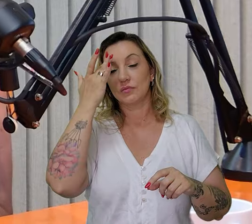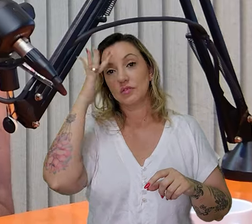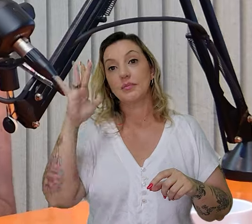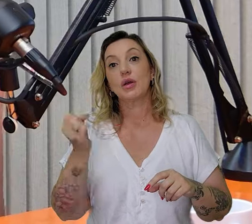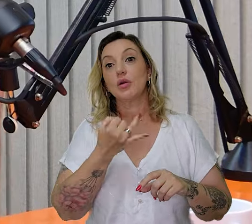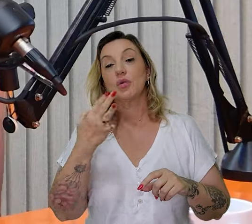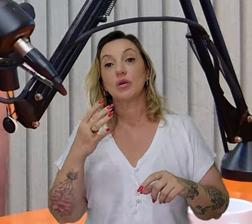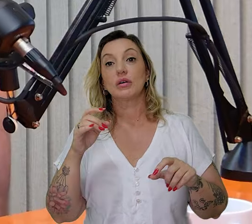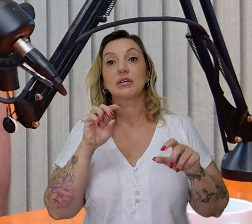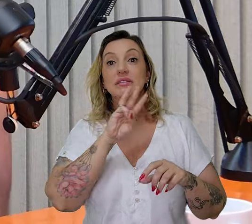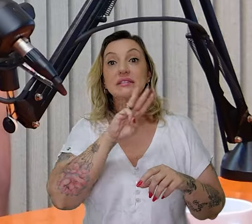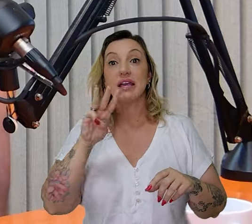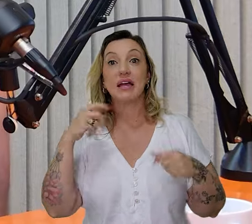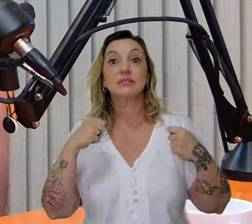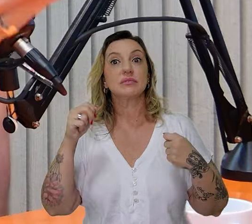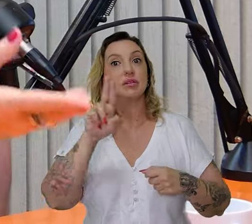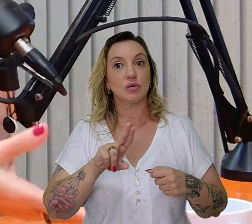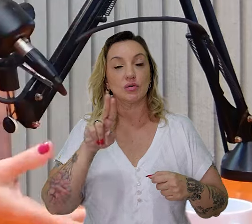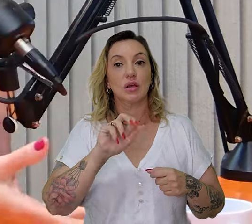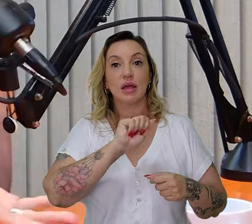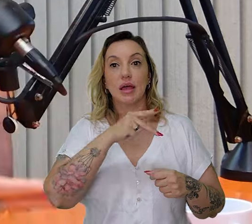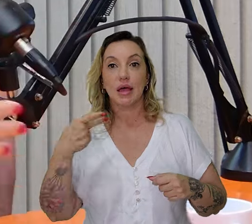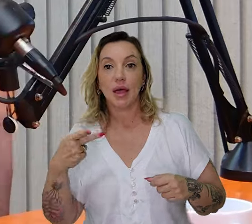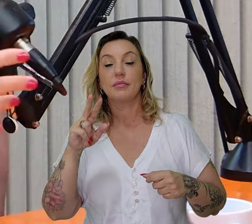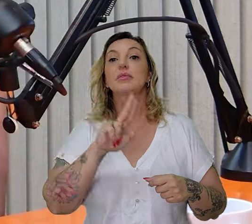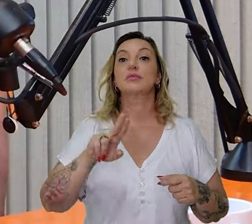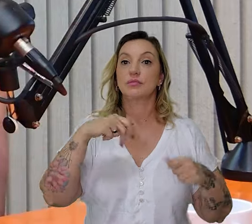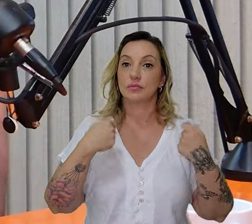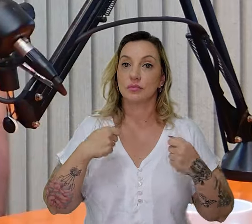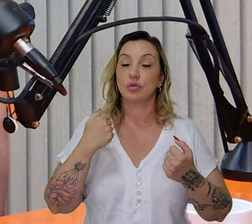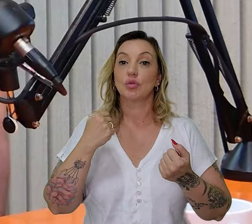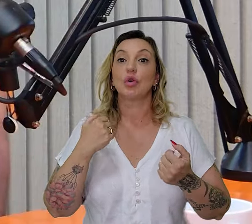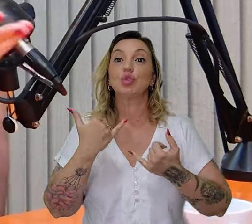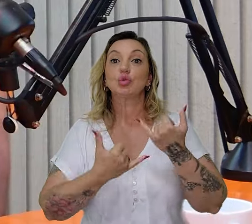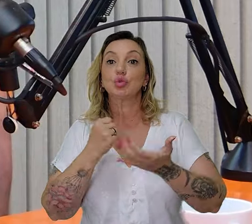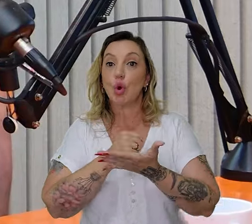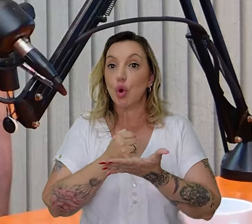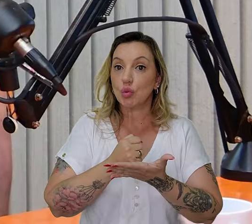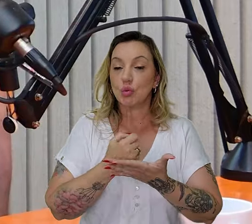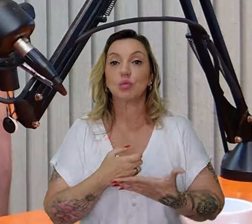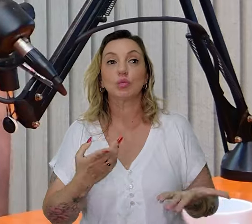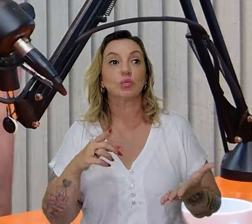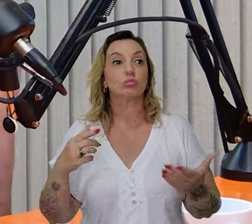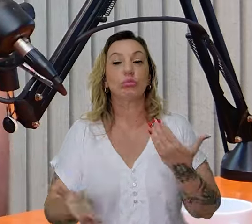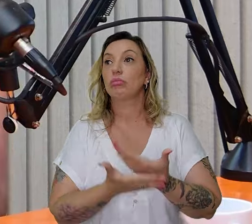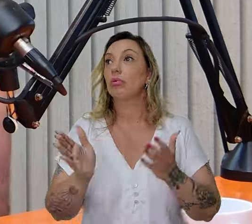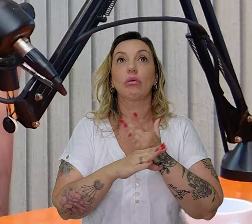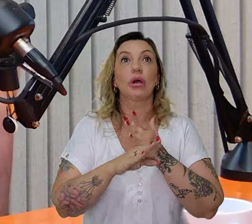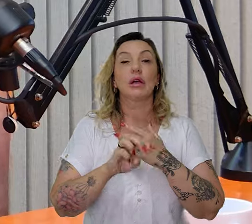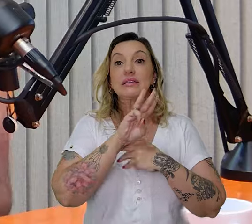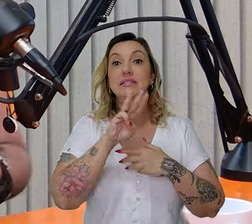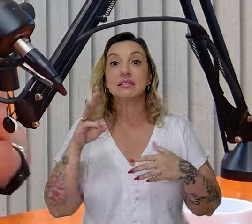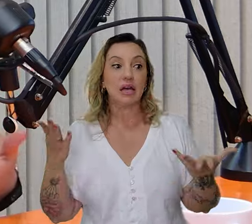usabilidade ativo precisa ter usabilidade um jogo precisa quem nunca se perdeu num jogo ou num site né nossa não sei como é que eu vim